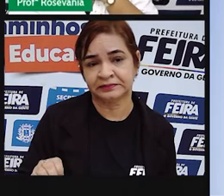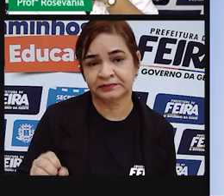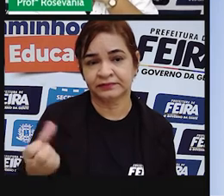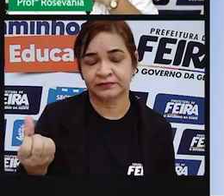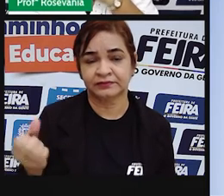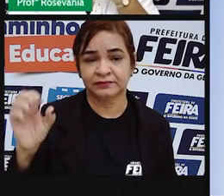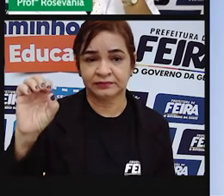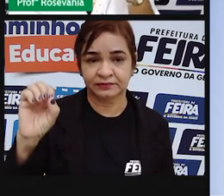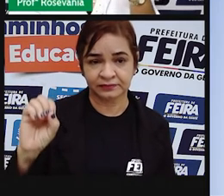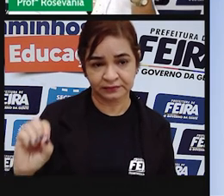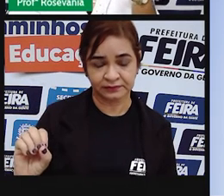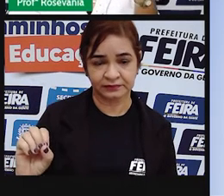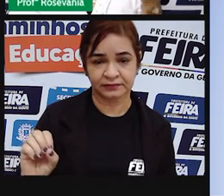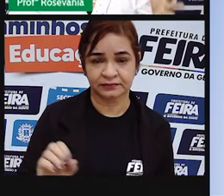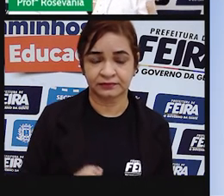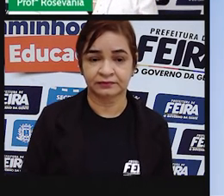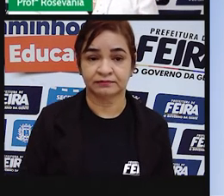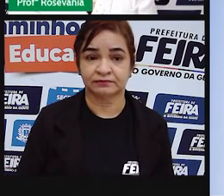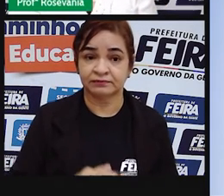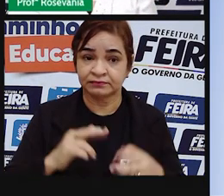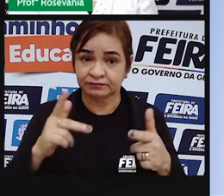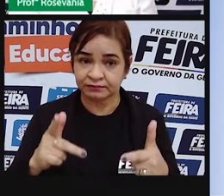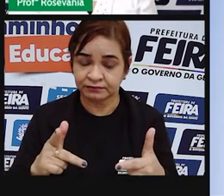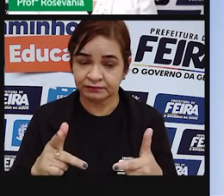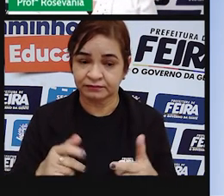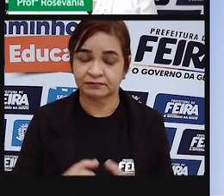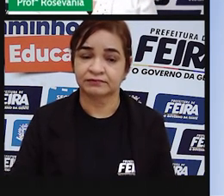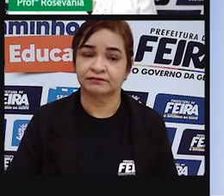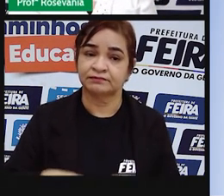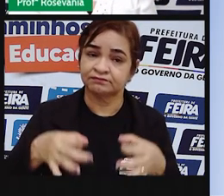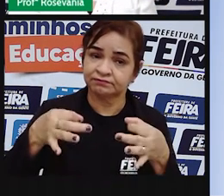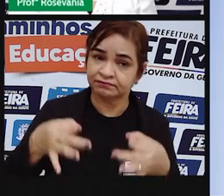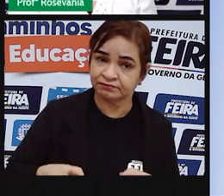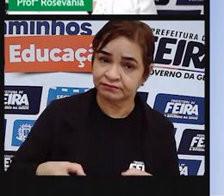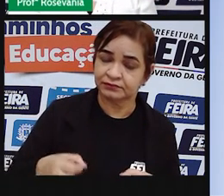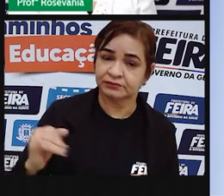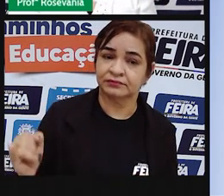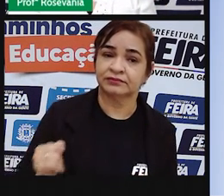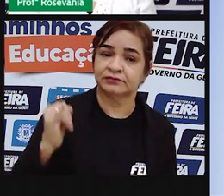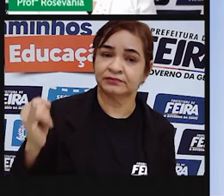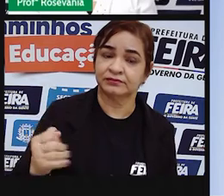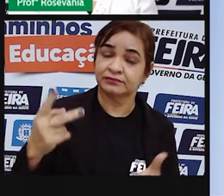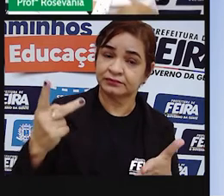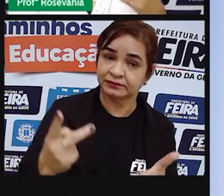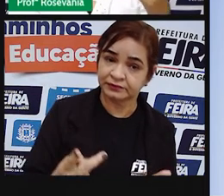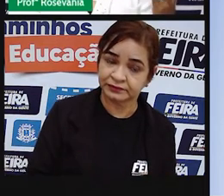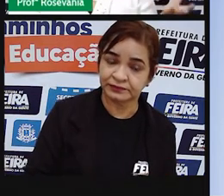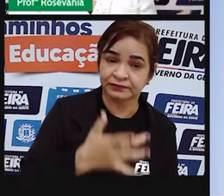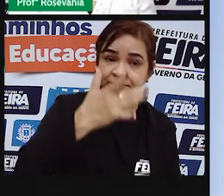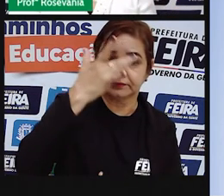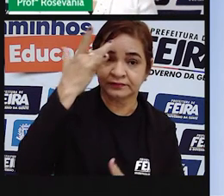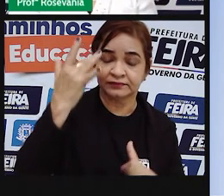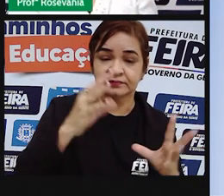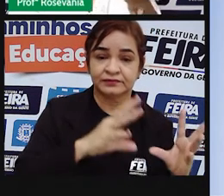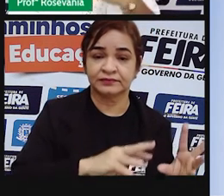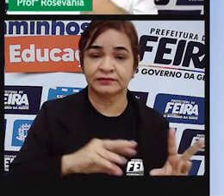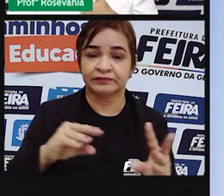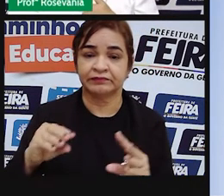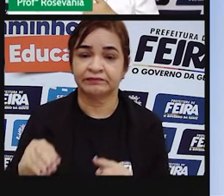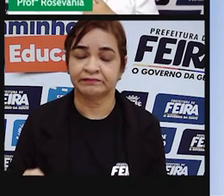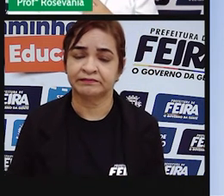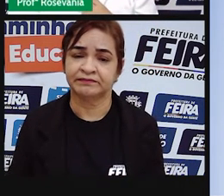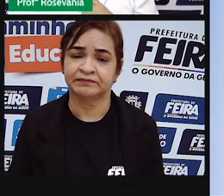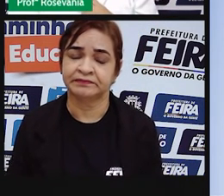década de 60 foram assim fatos marcantes e o que as pessoas sai do Senhor acho que não tem uma pessoa